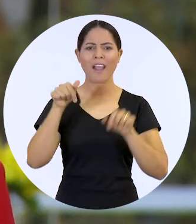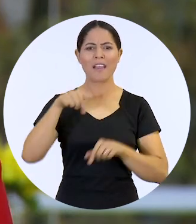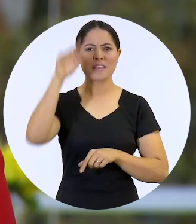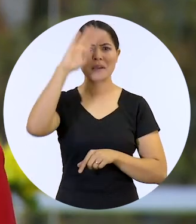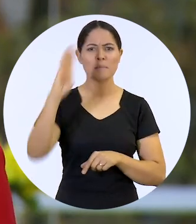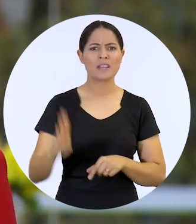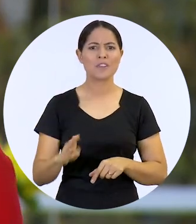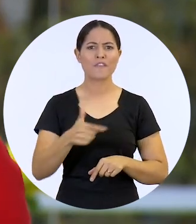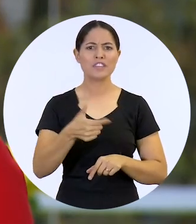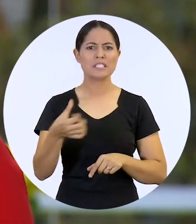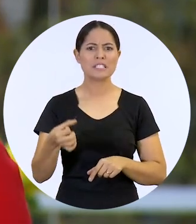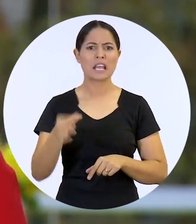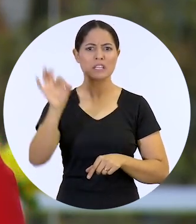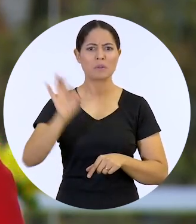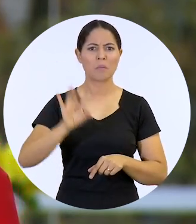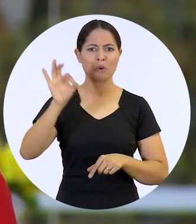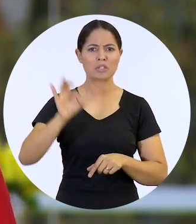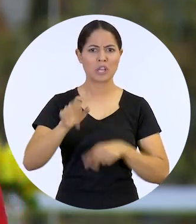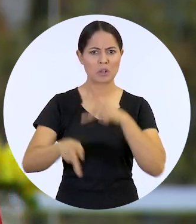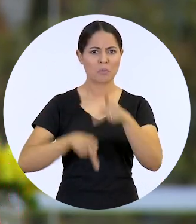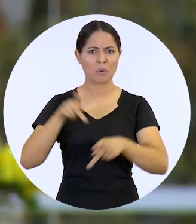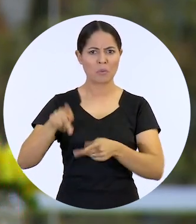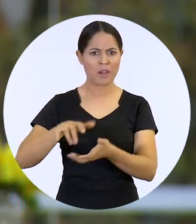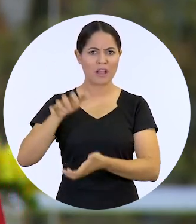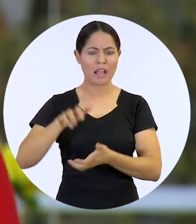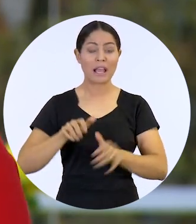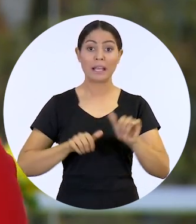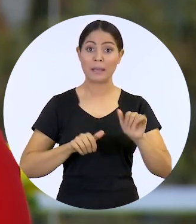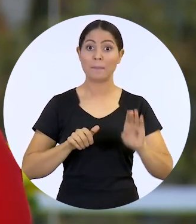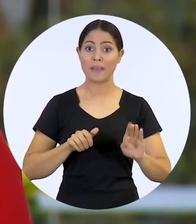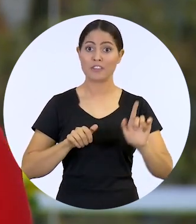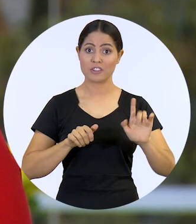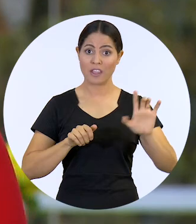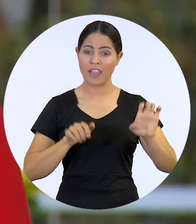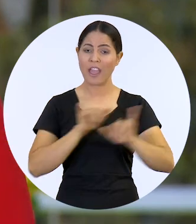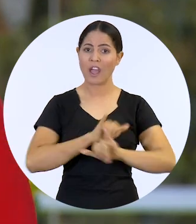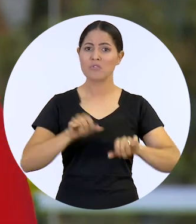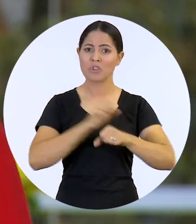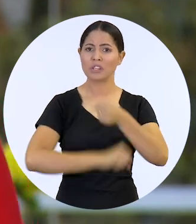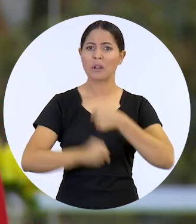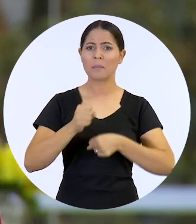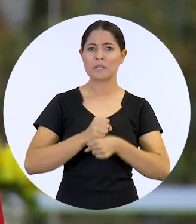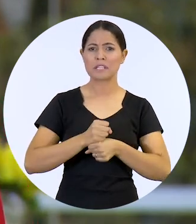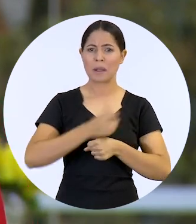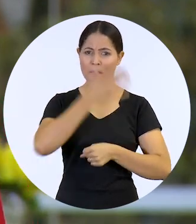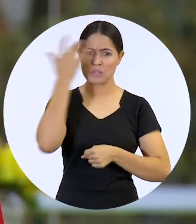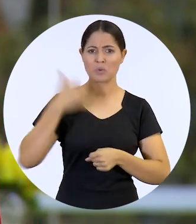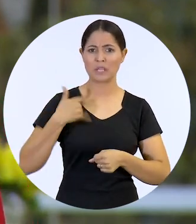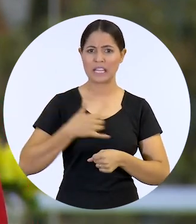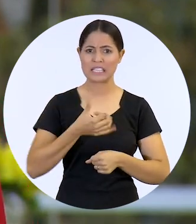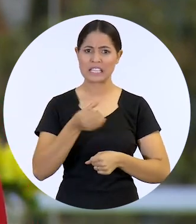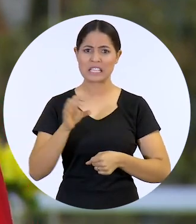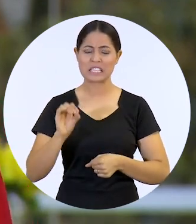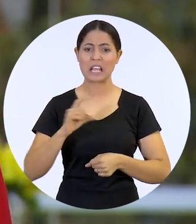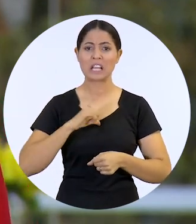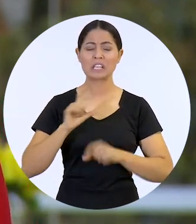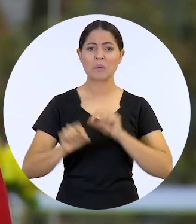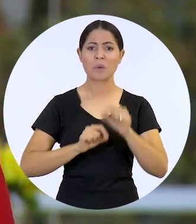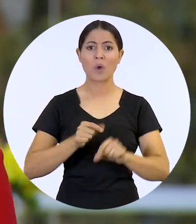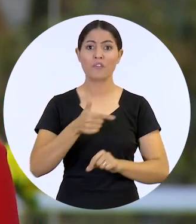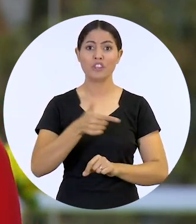cresceu 26% nos últimos 6 anos. Segundo o levantamento do IBGE, até o ano passado, aqueles com mais de 60